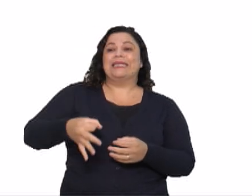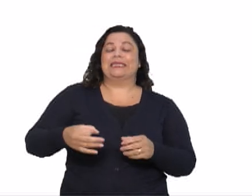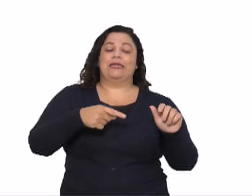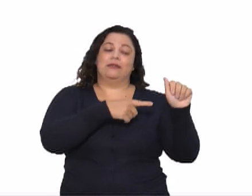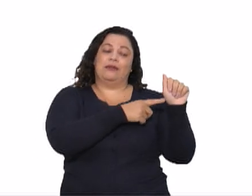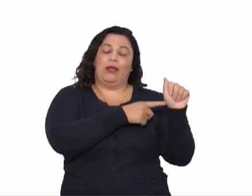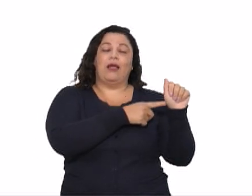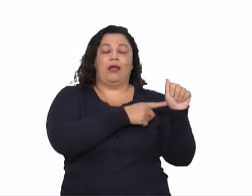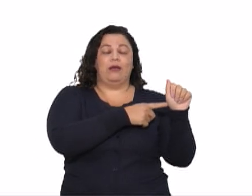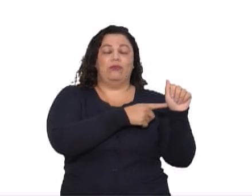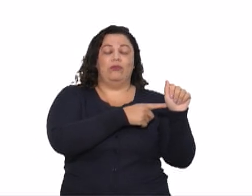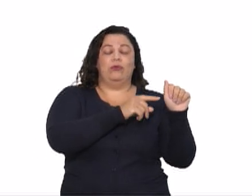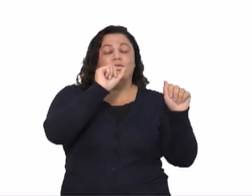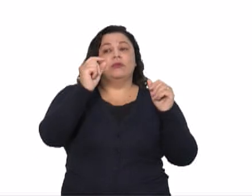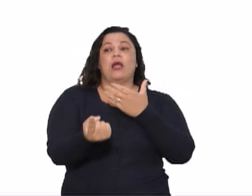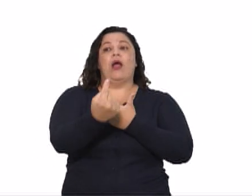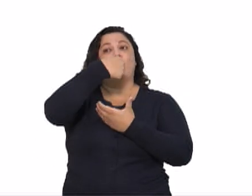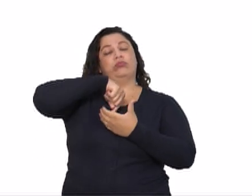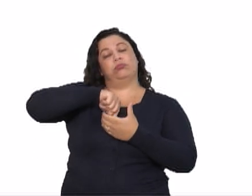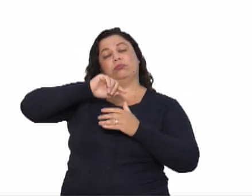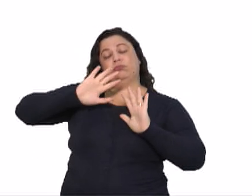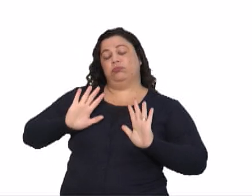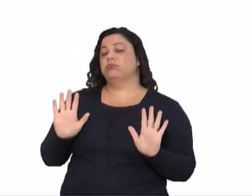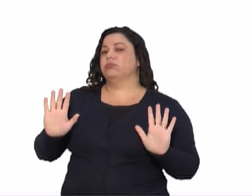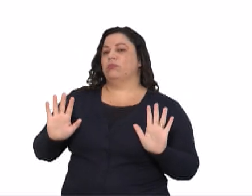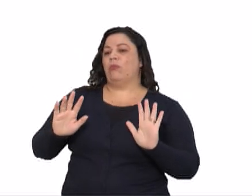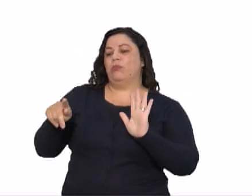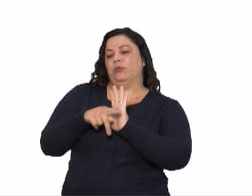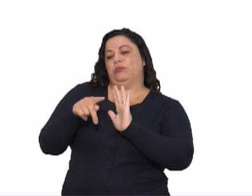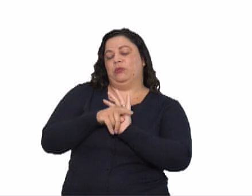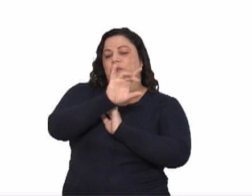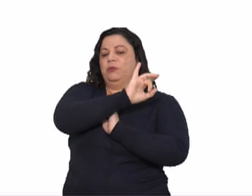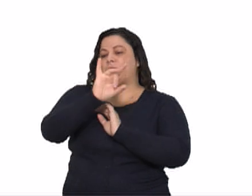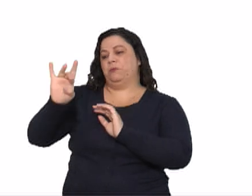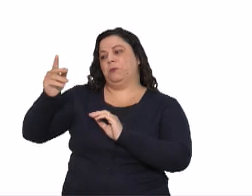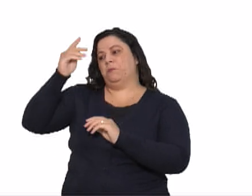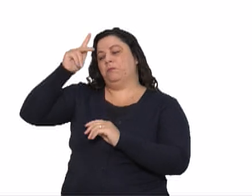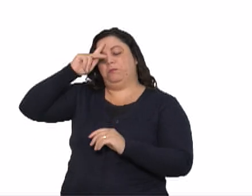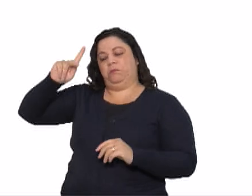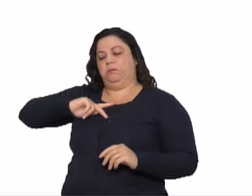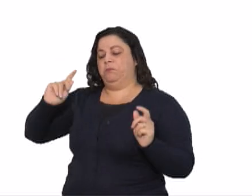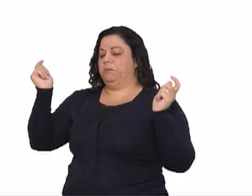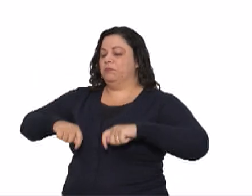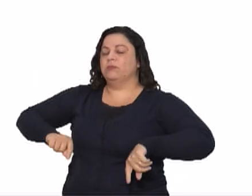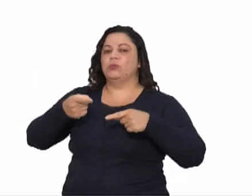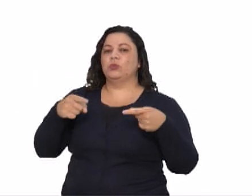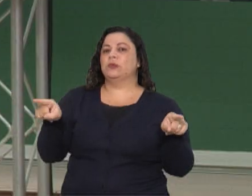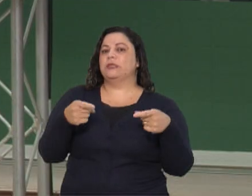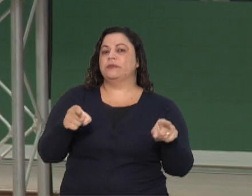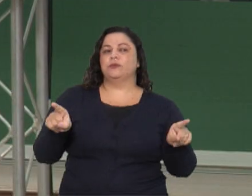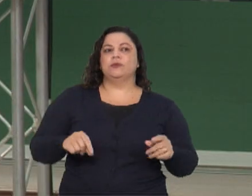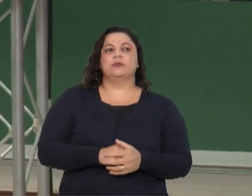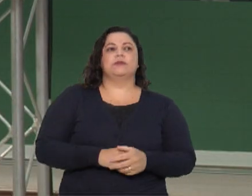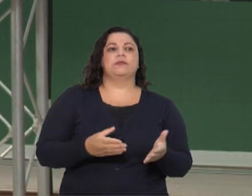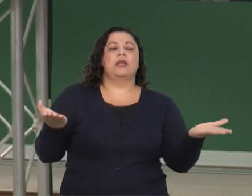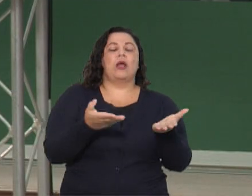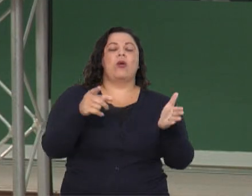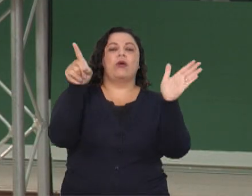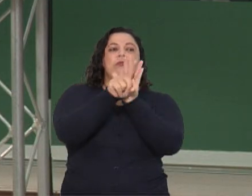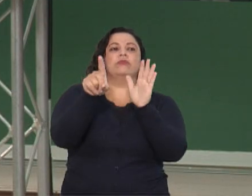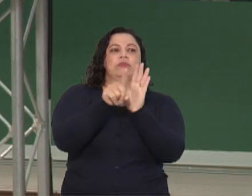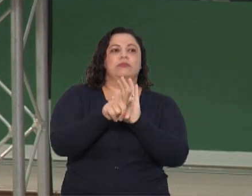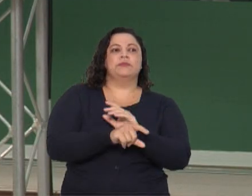algo subjetivo, pois cada contexto, cada compositor pode redefinir o que é música. Vamos agora para a